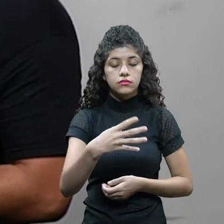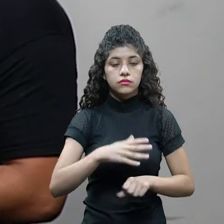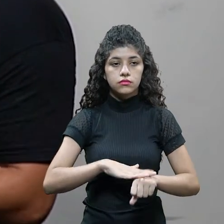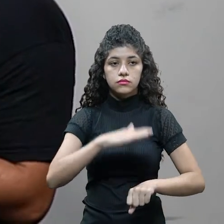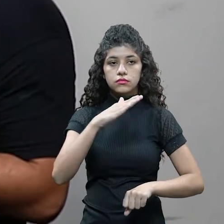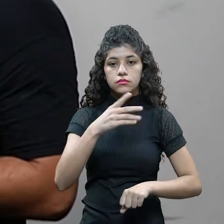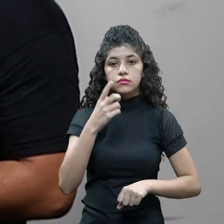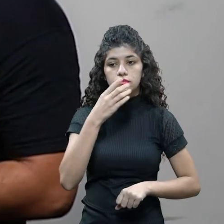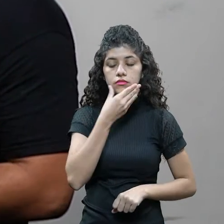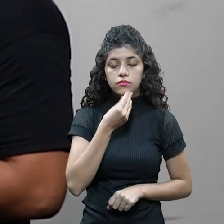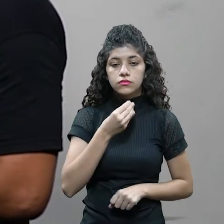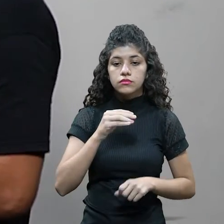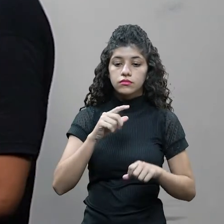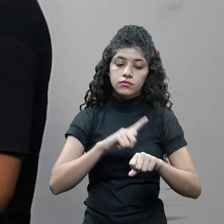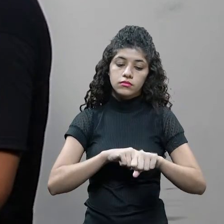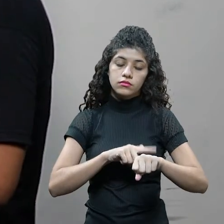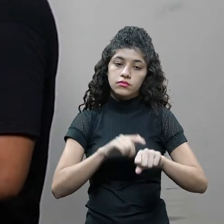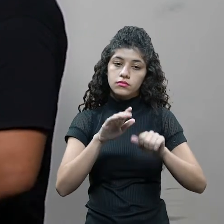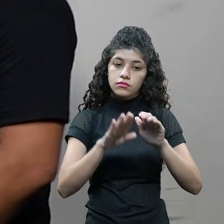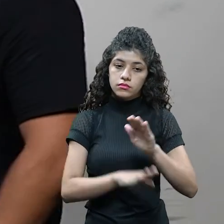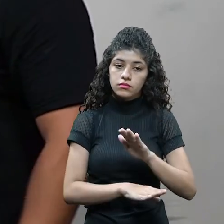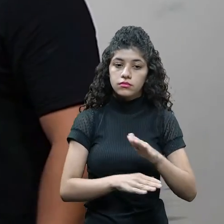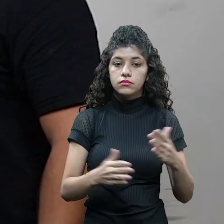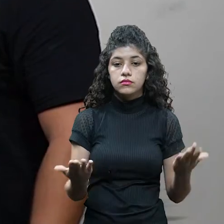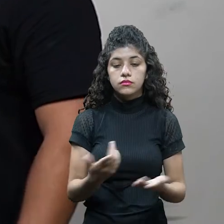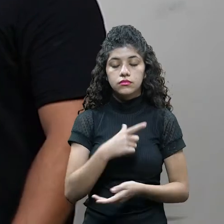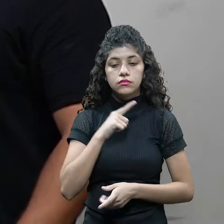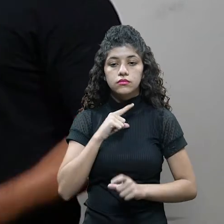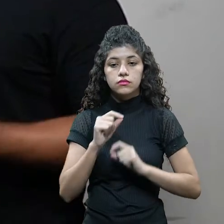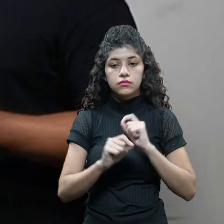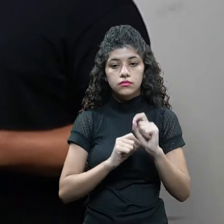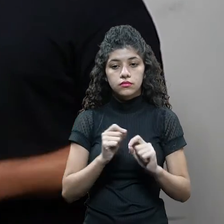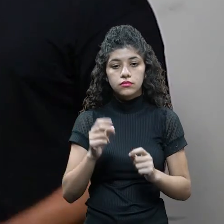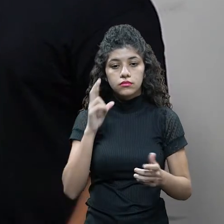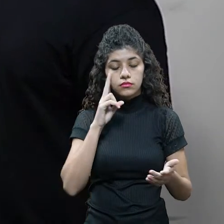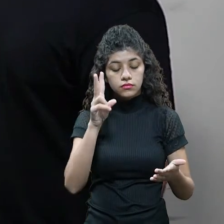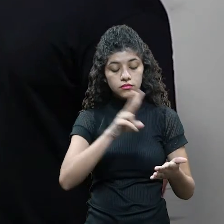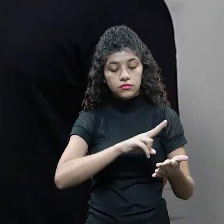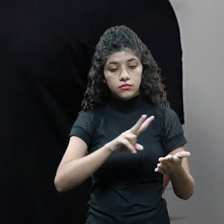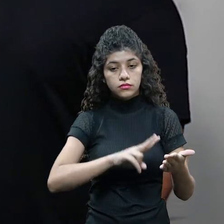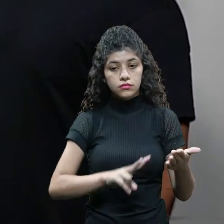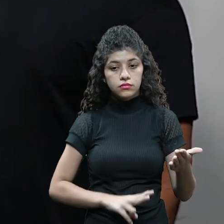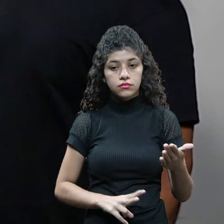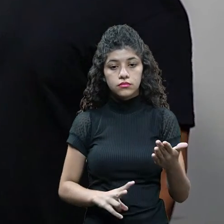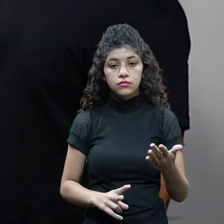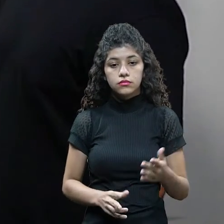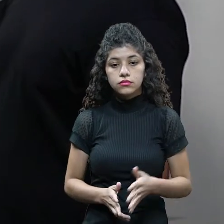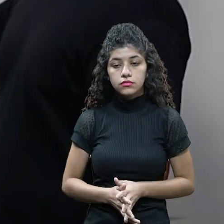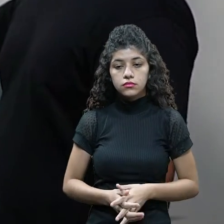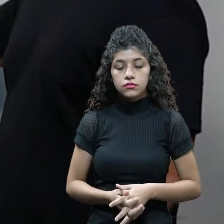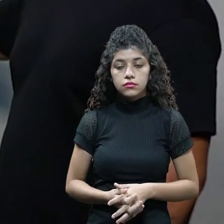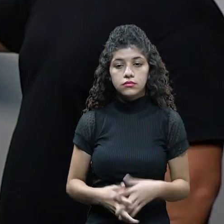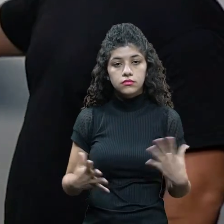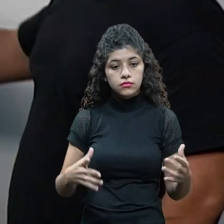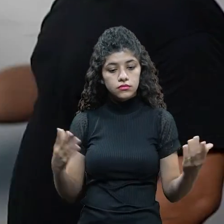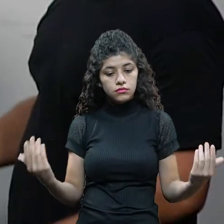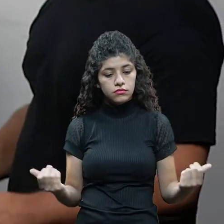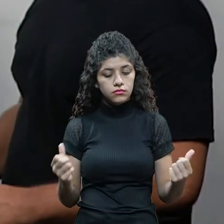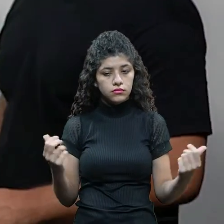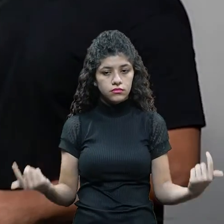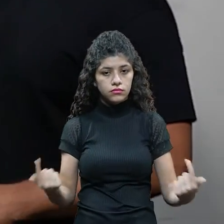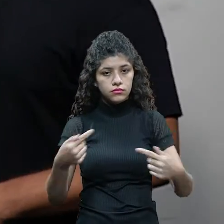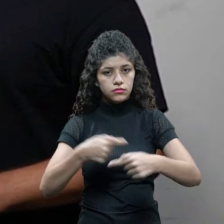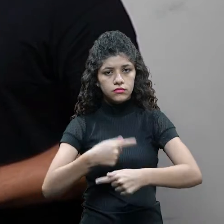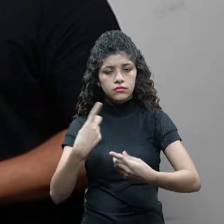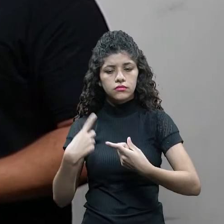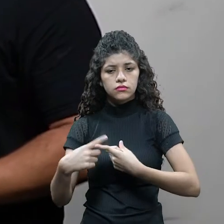mais homens, menos dia, inversamente. Então, eu armei, como eu estou lendo, só que aí eu tive que inverter. Por que eu tive